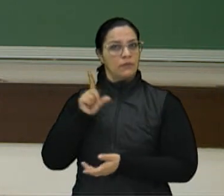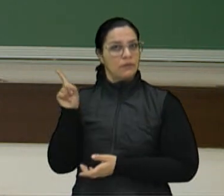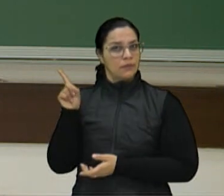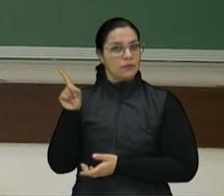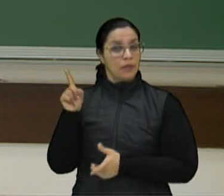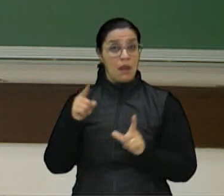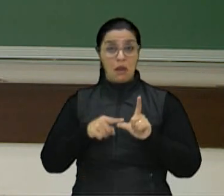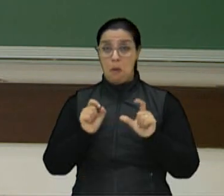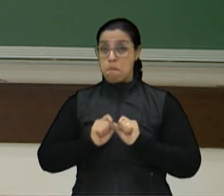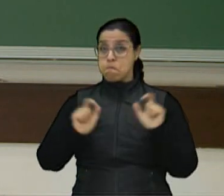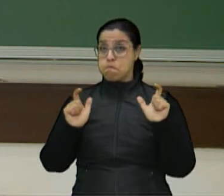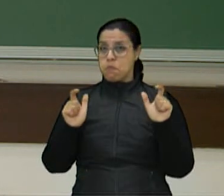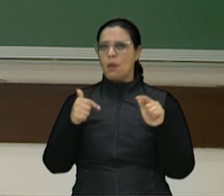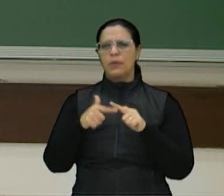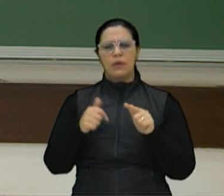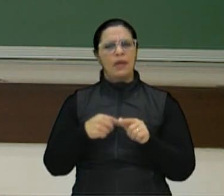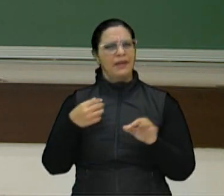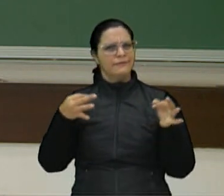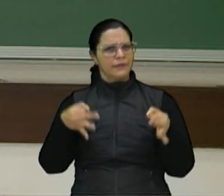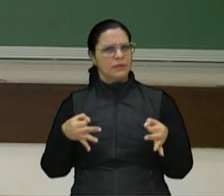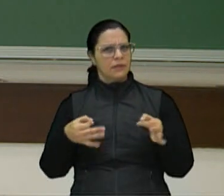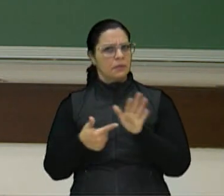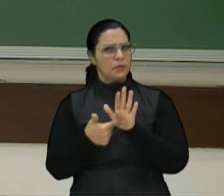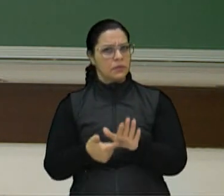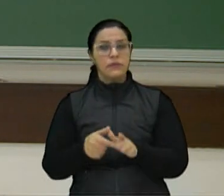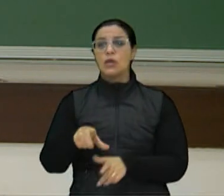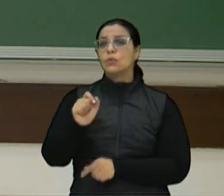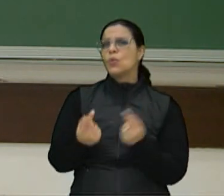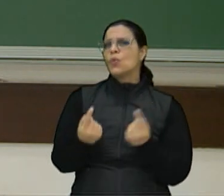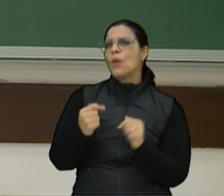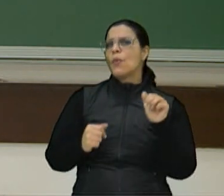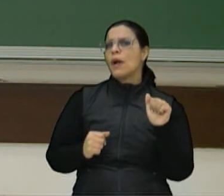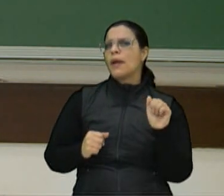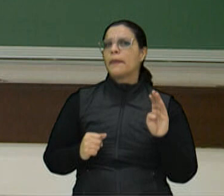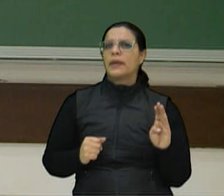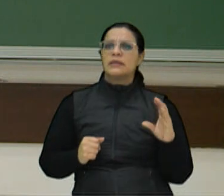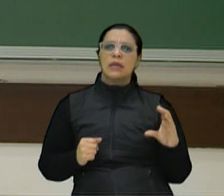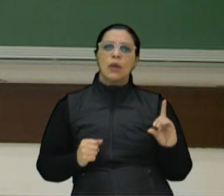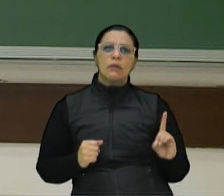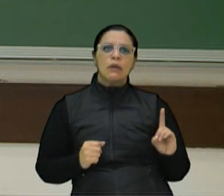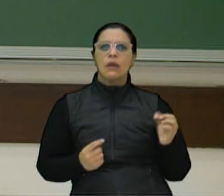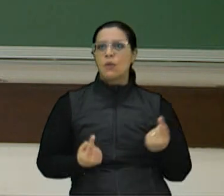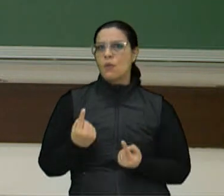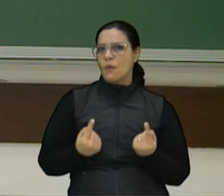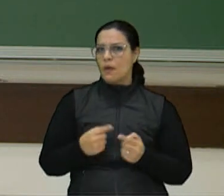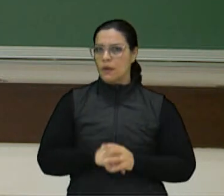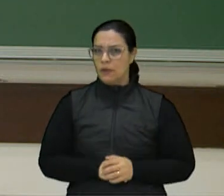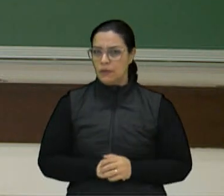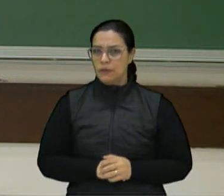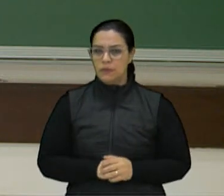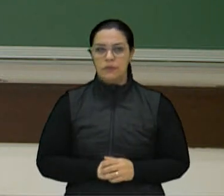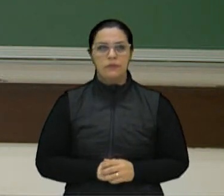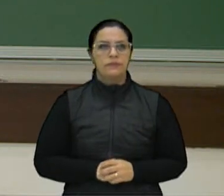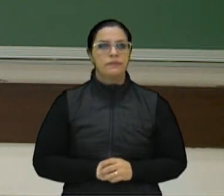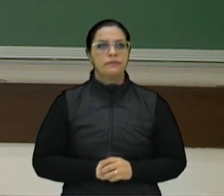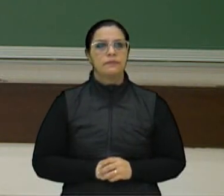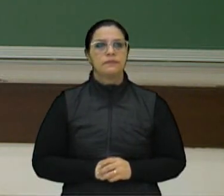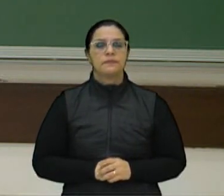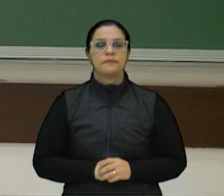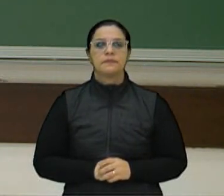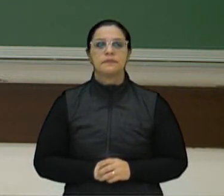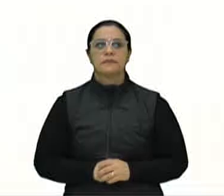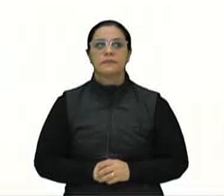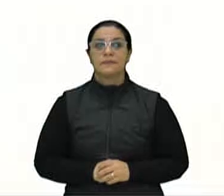sustentável em letras garrafais, foi proposital. Você marcou o quê? Letra A, B, C ou D? Vamos